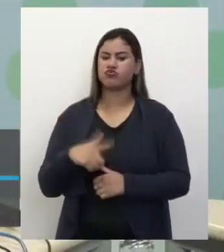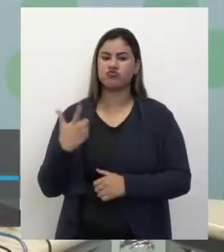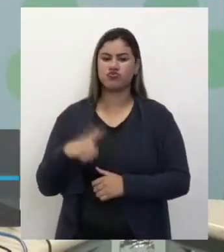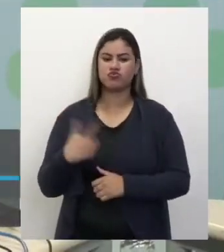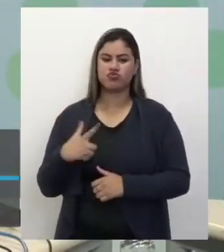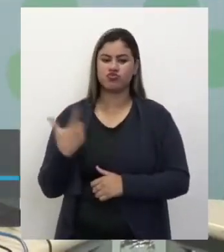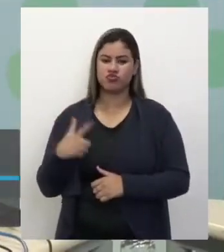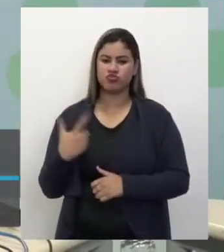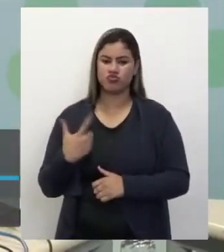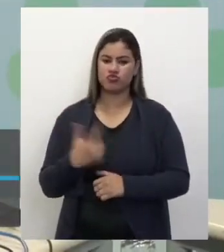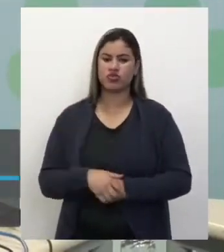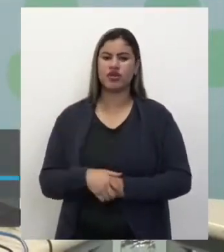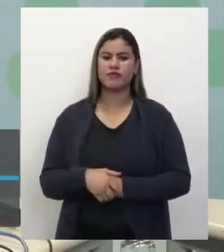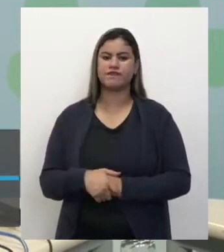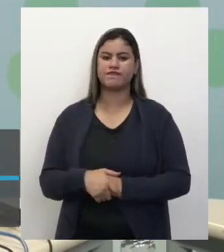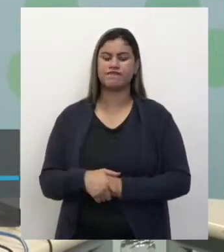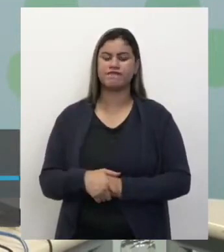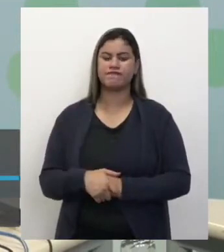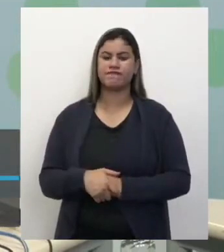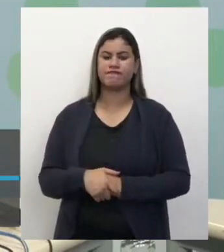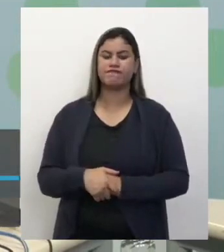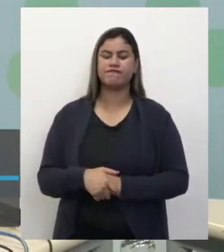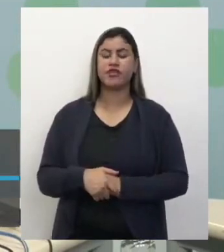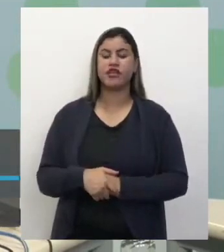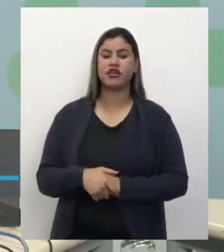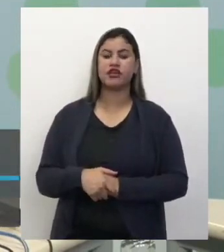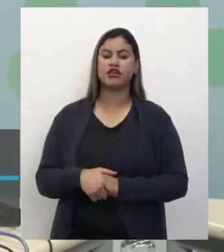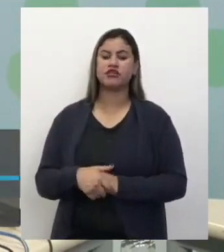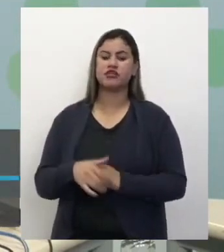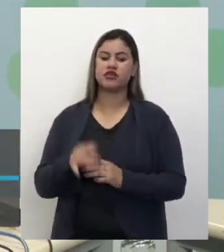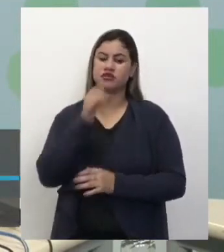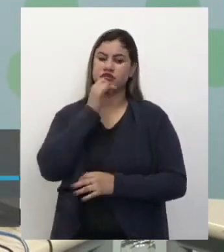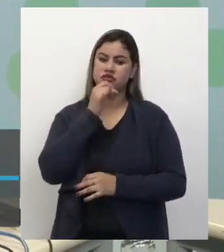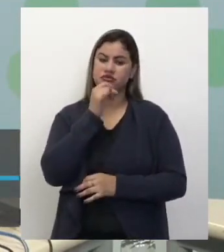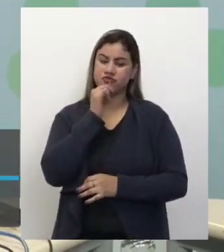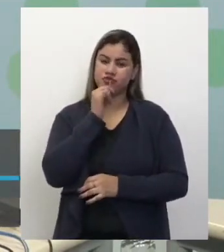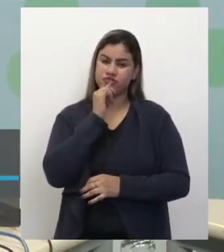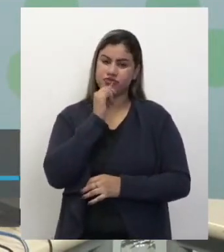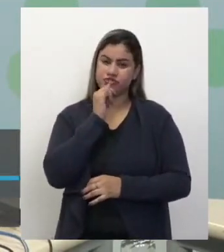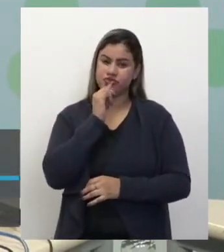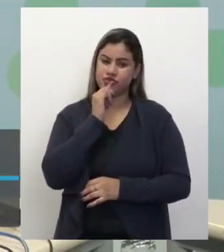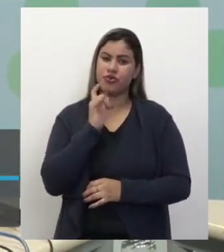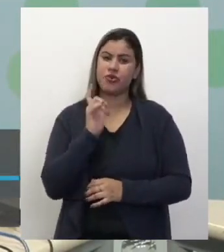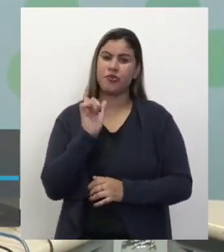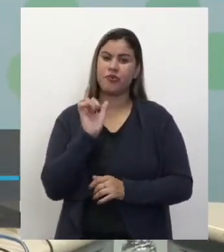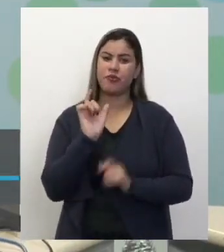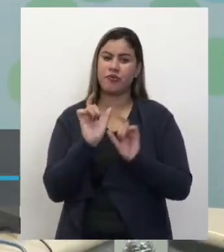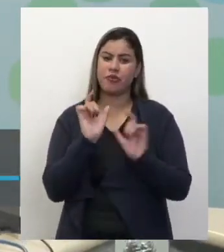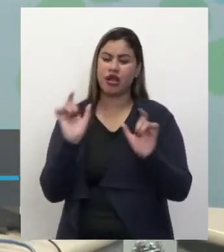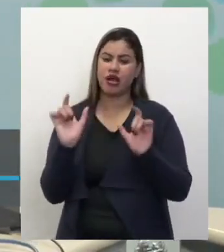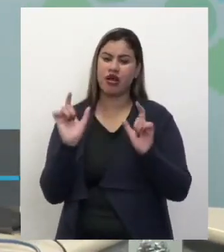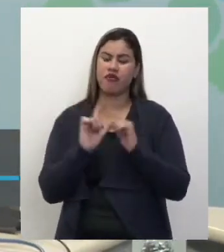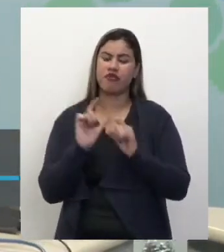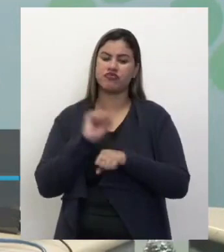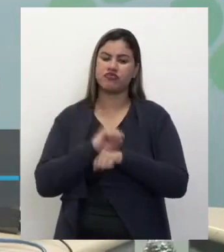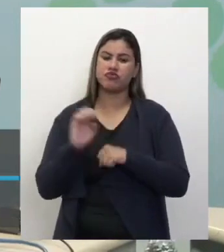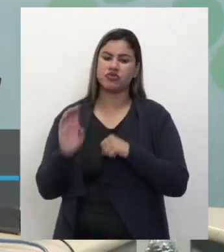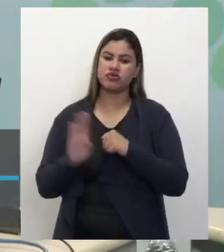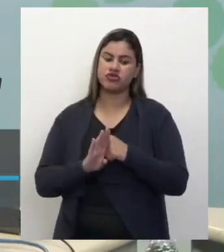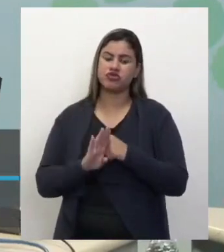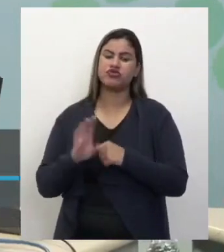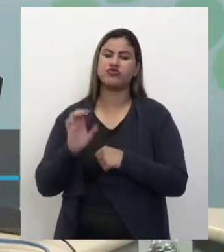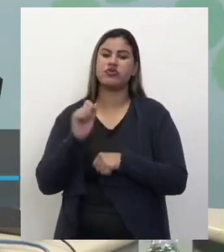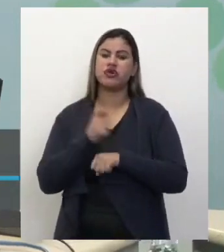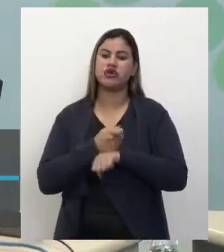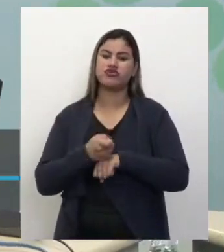ela se relaciona com outras palavras. Então, a gente costuma exemplificar que outras palavras, como substantivos, adjetivos, acabam